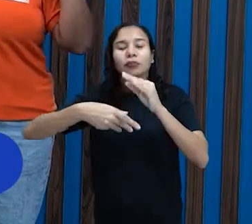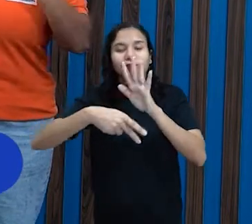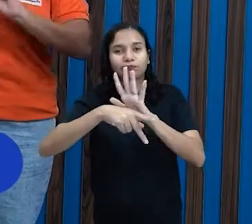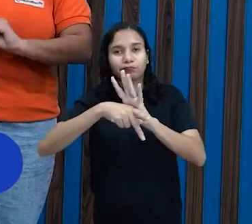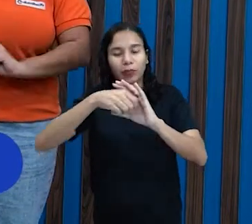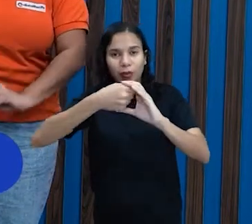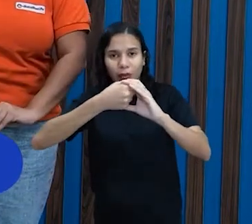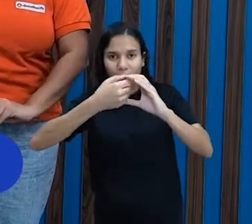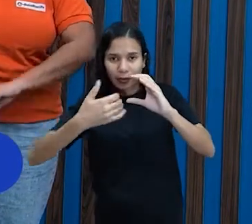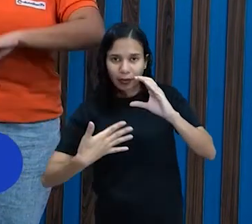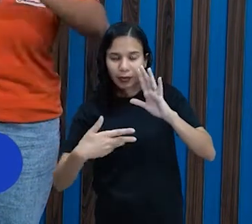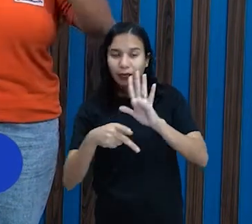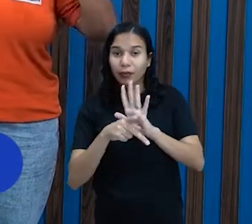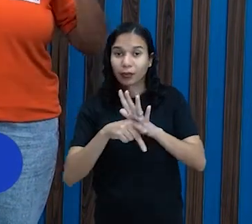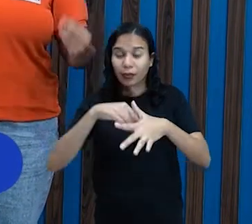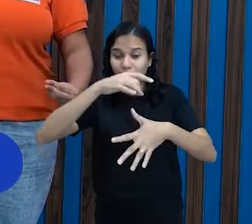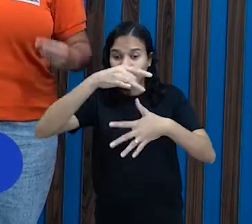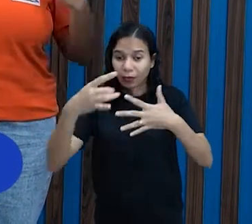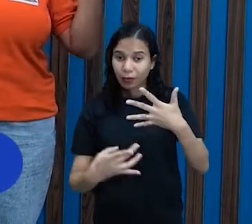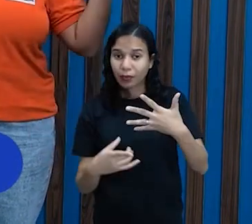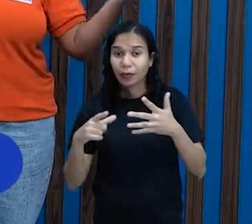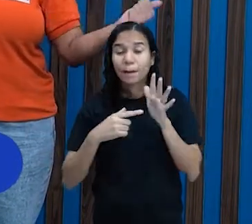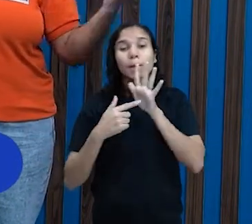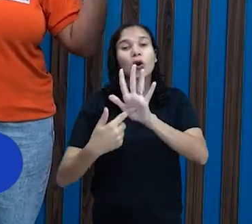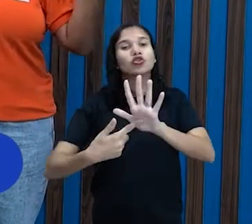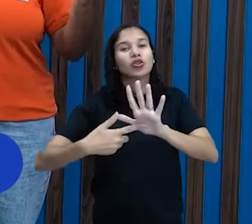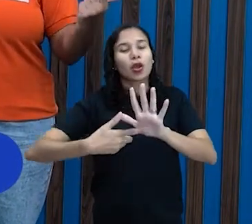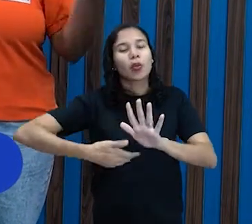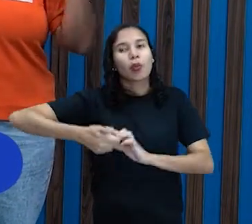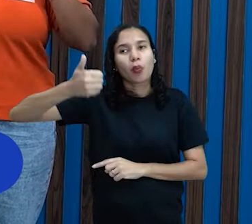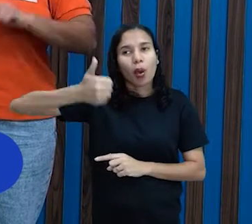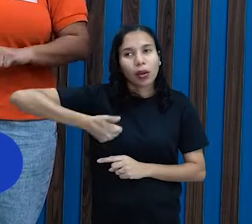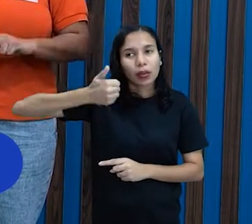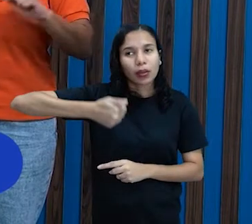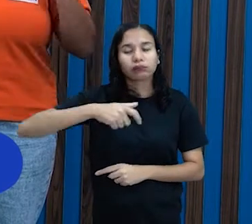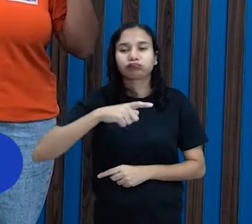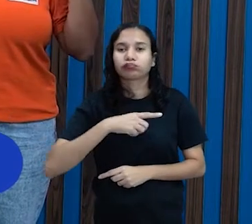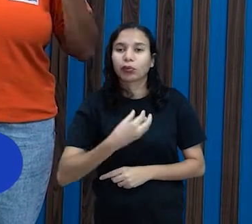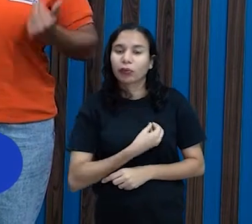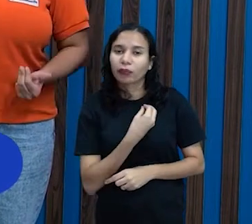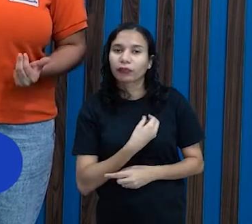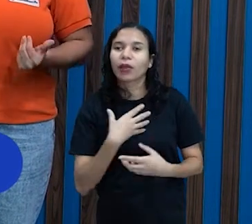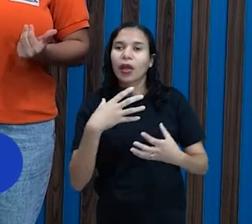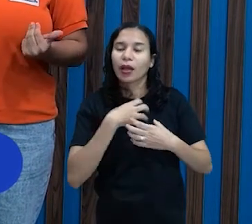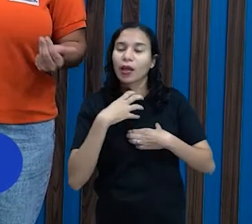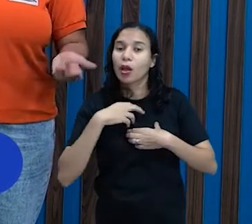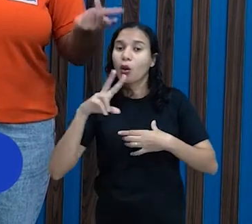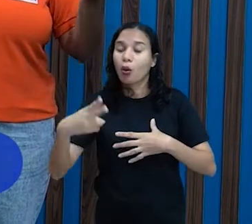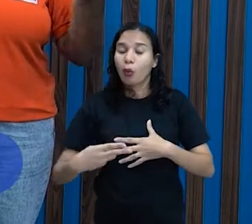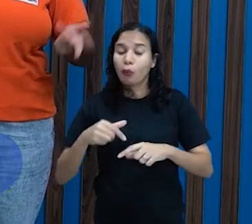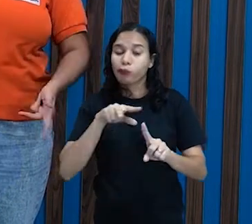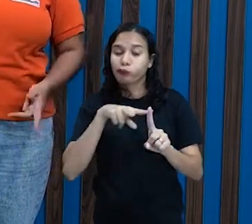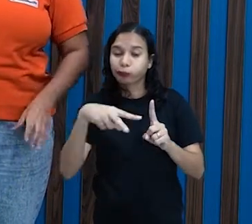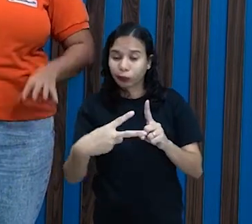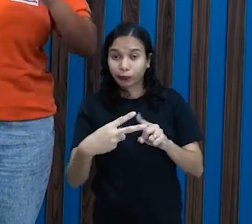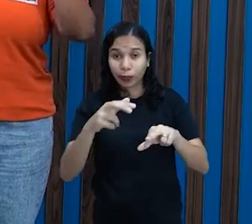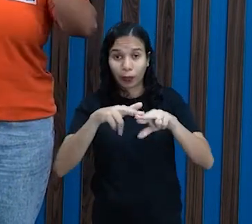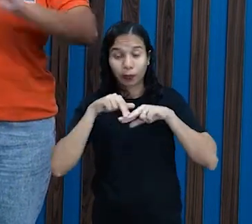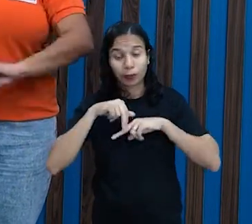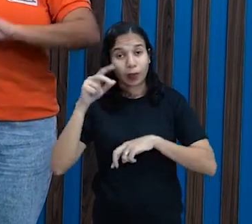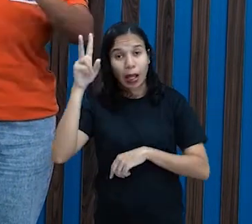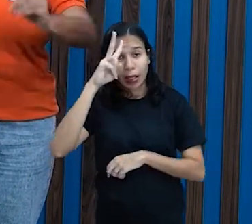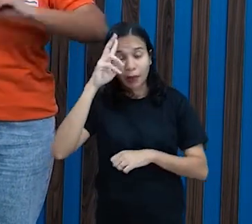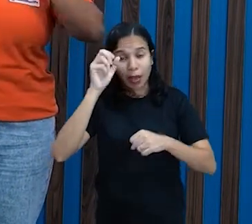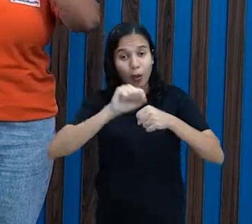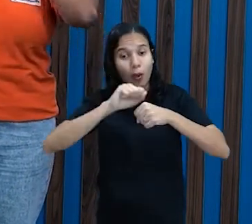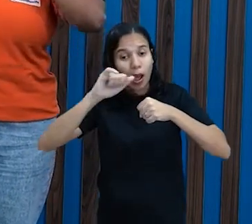caracteriza o substantivo, indicando-lhe qualidade, estado, modo de ser ou aspecto. Lembrando que o adjetivo